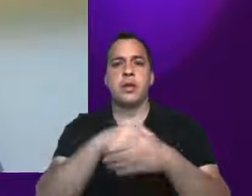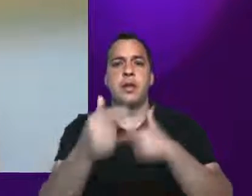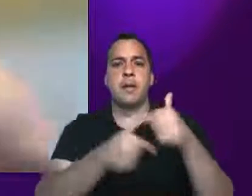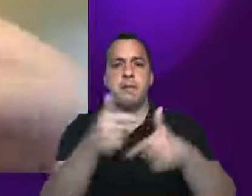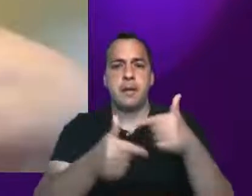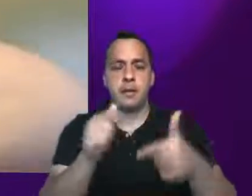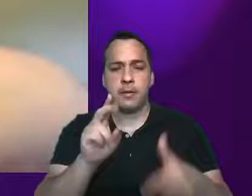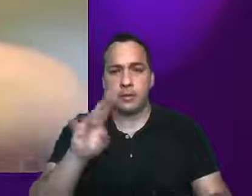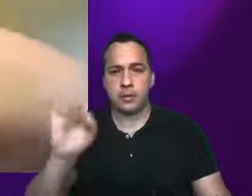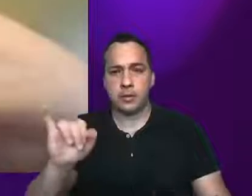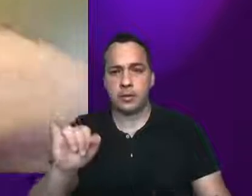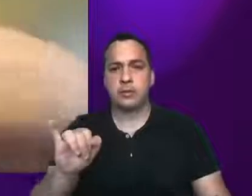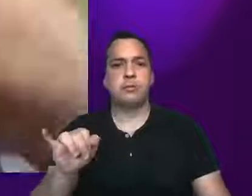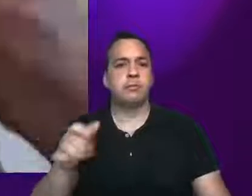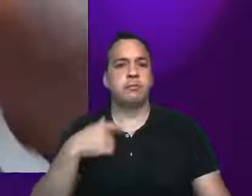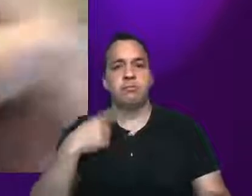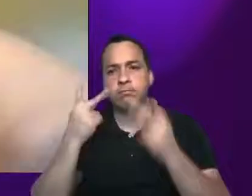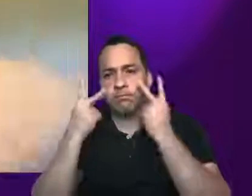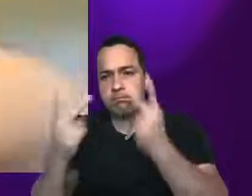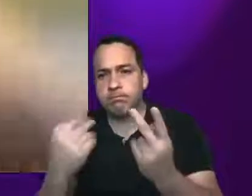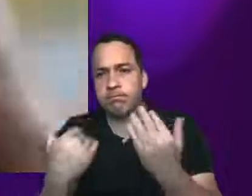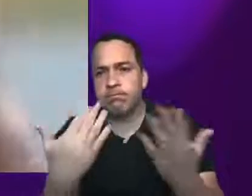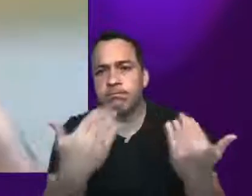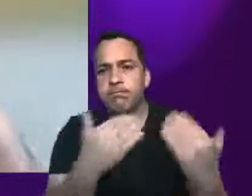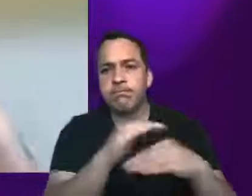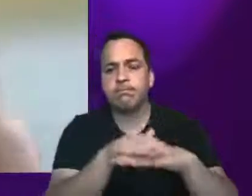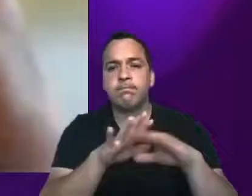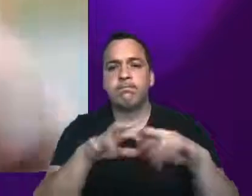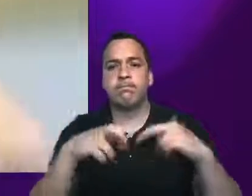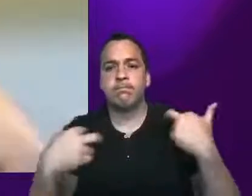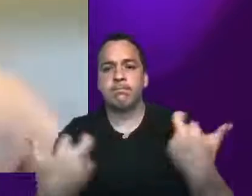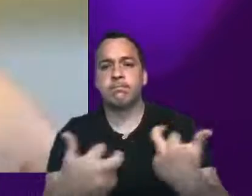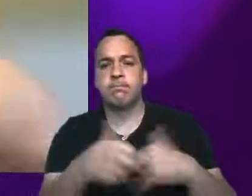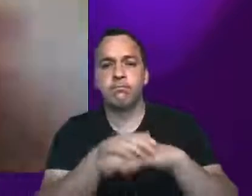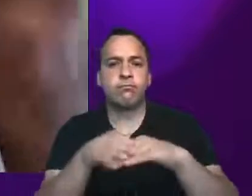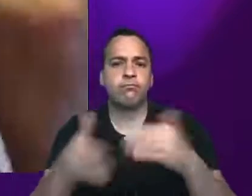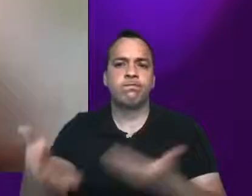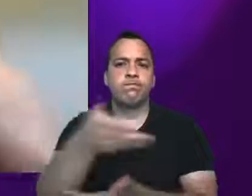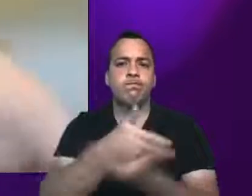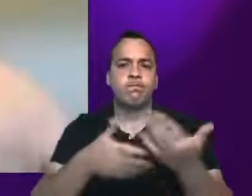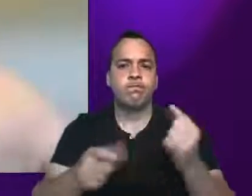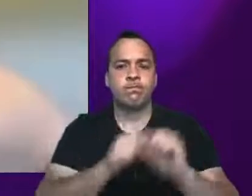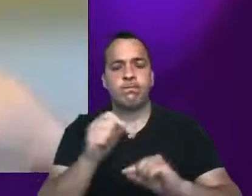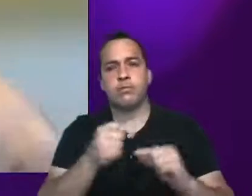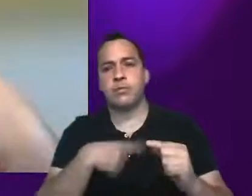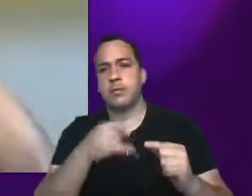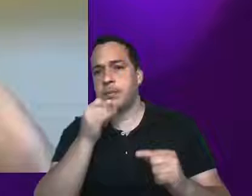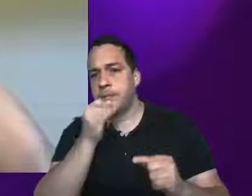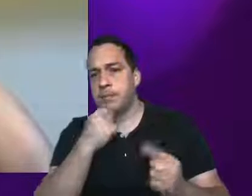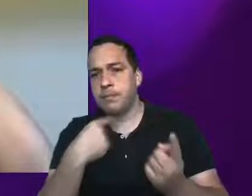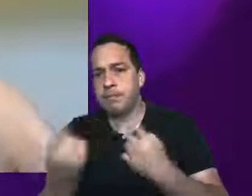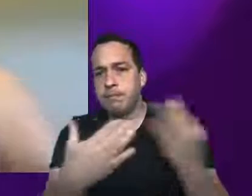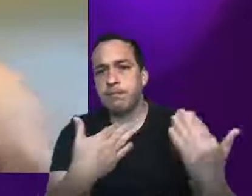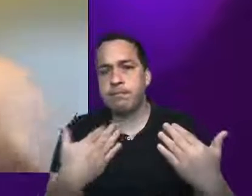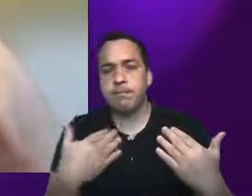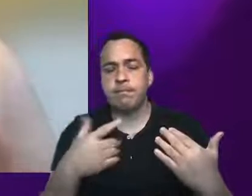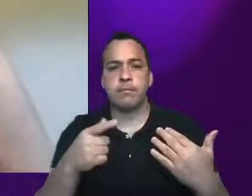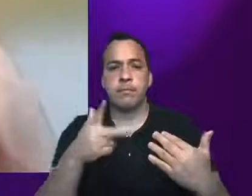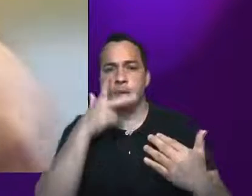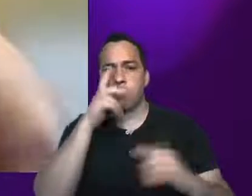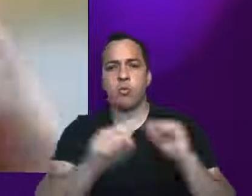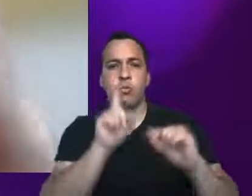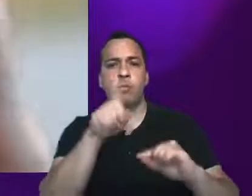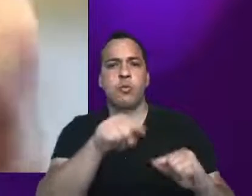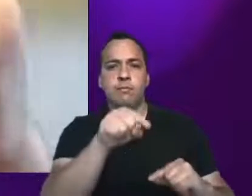Então, ela visita, discute, participa do round, senta, conversa, vai, volta. Então, eu acho que esse é o